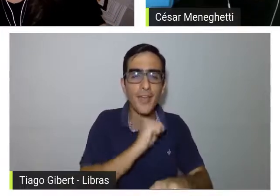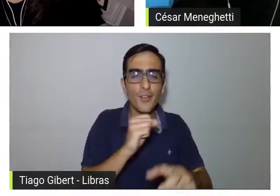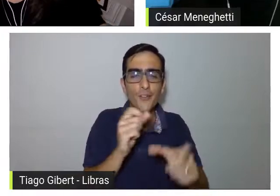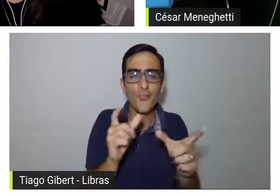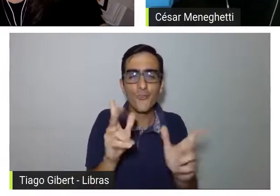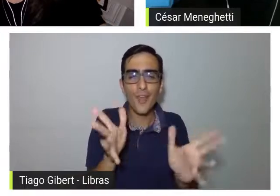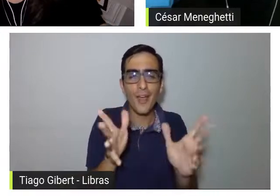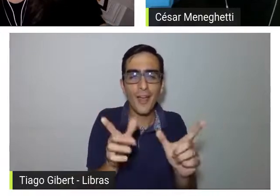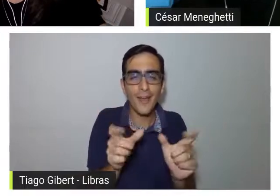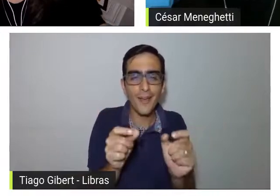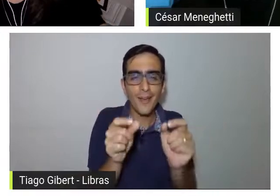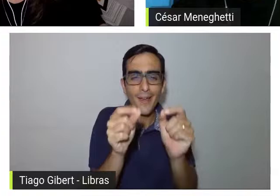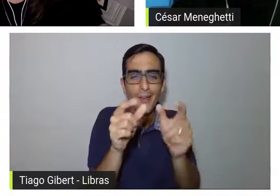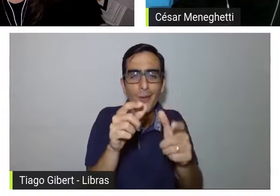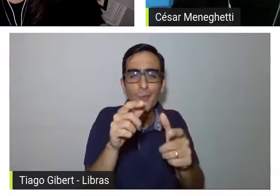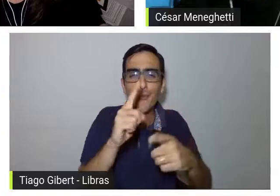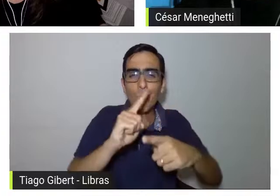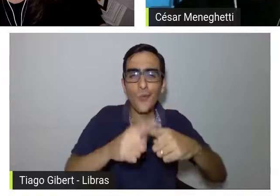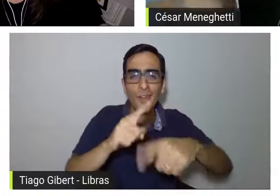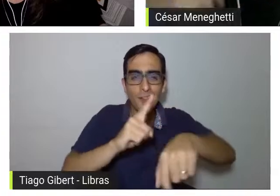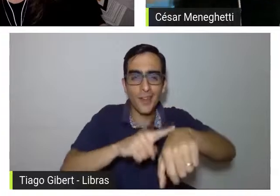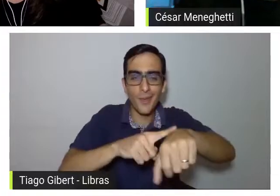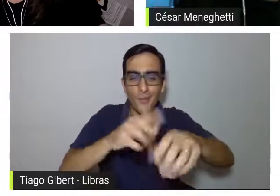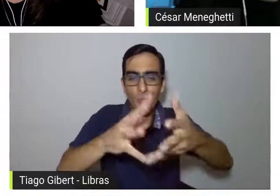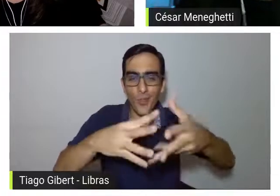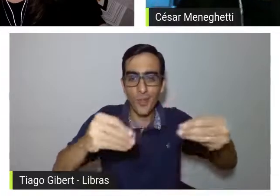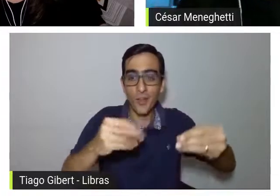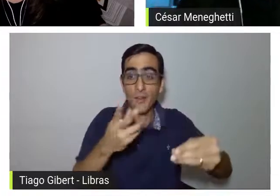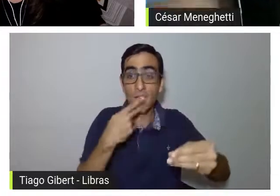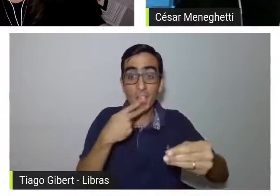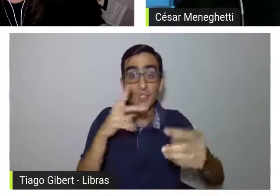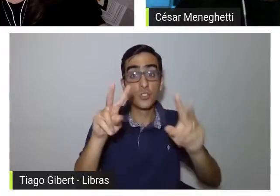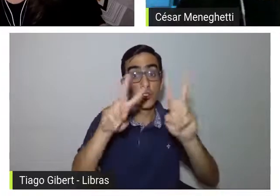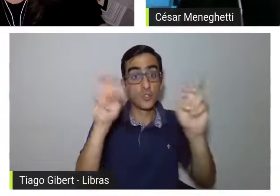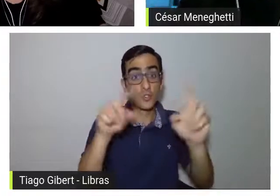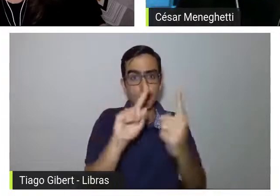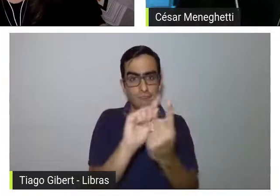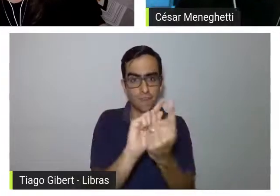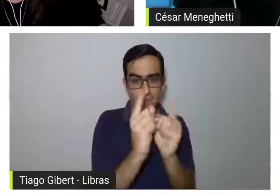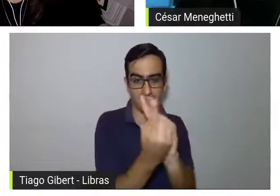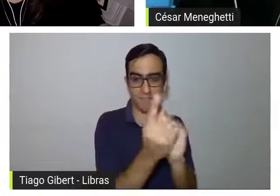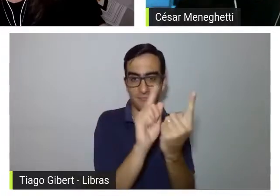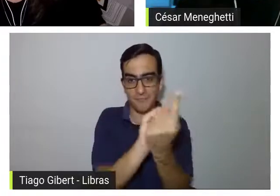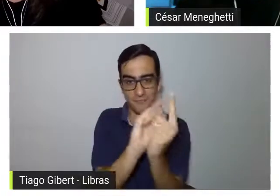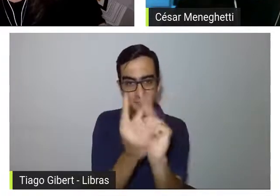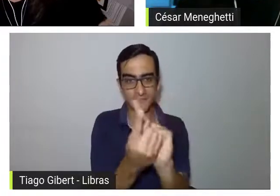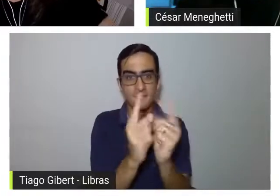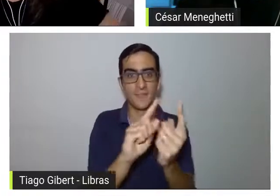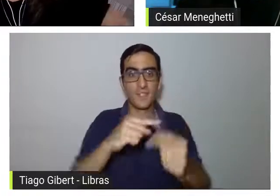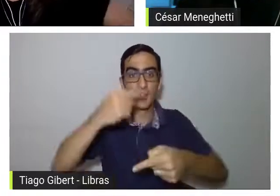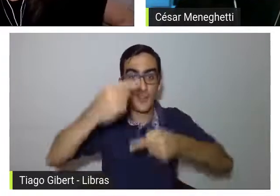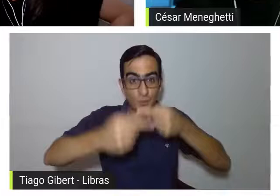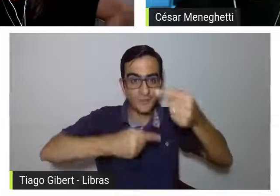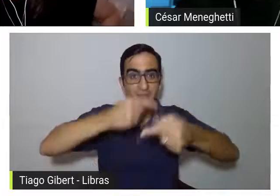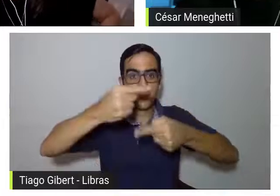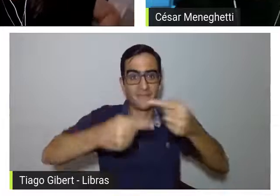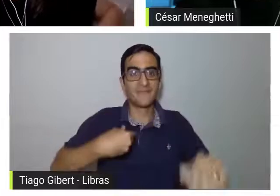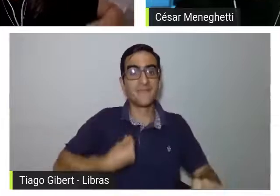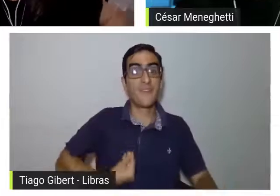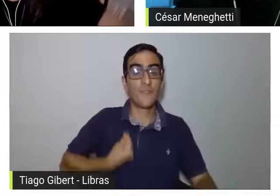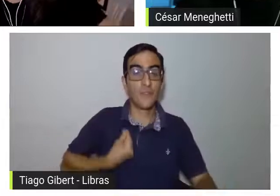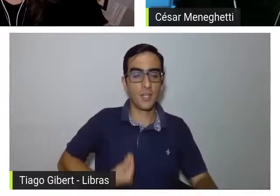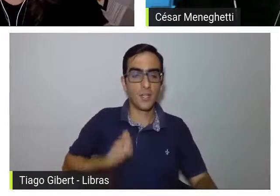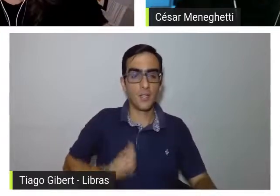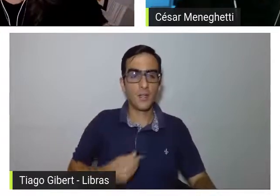Então, fala de ciclos de vida e círculos de loops e tudo. E a trilha, ela